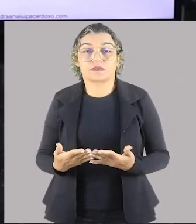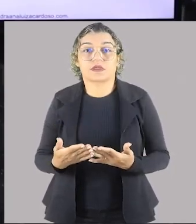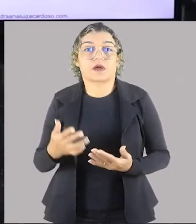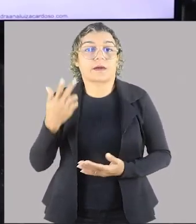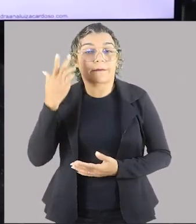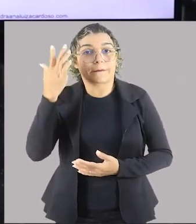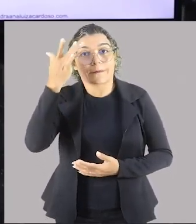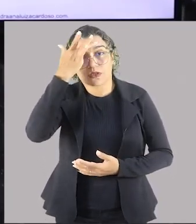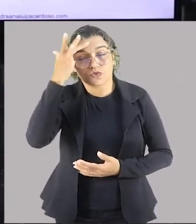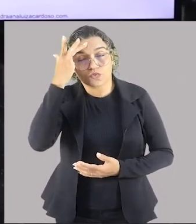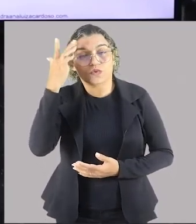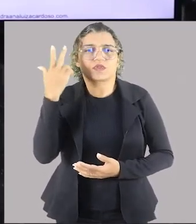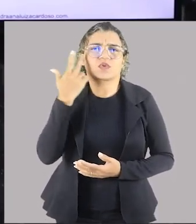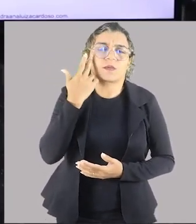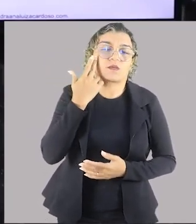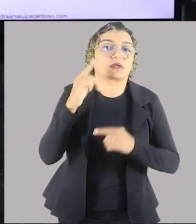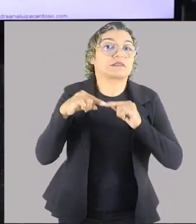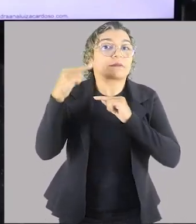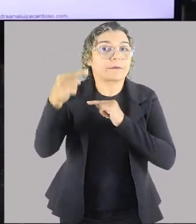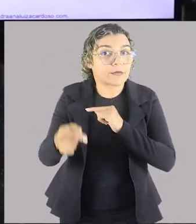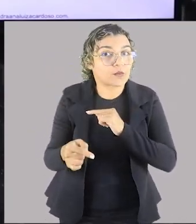normalizar. E posteriormente,